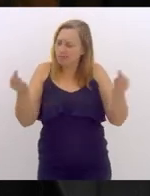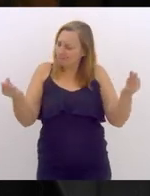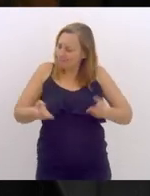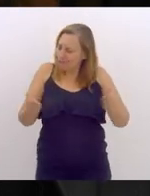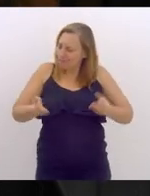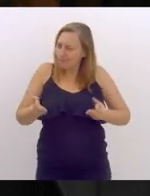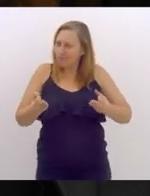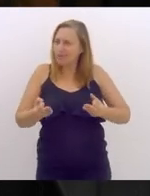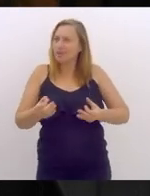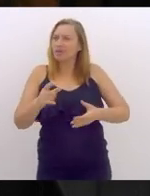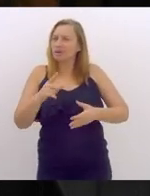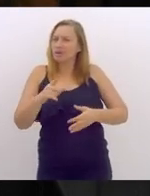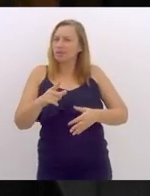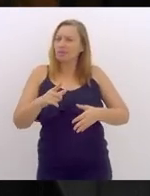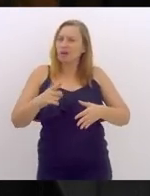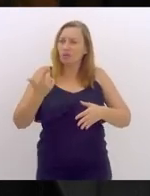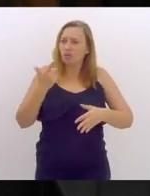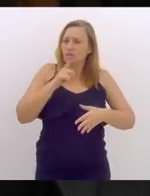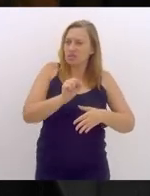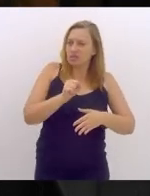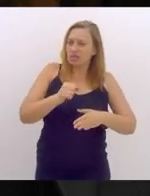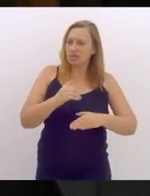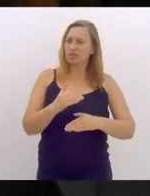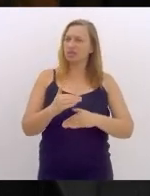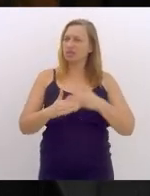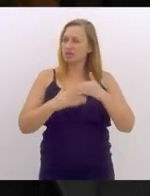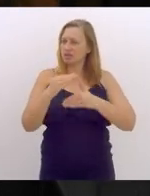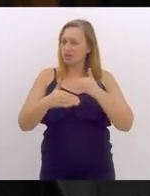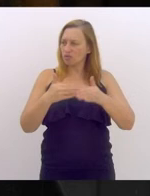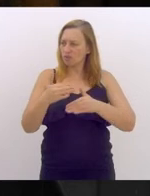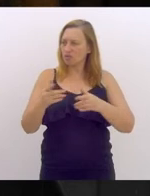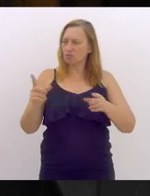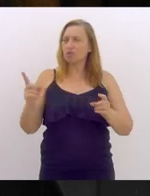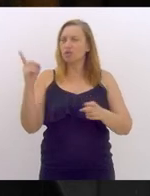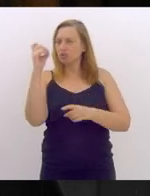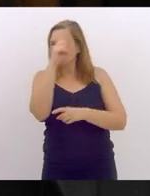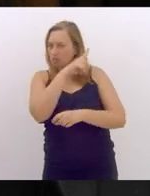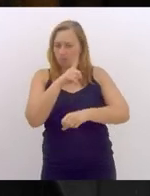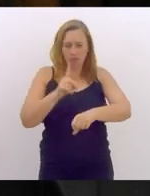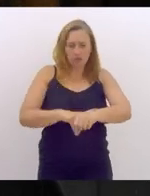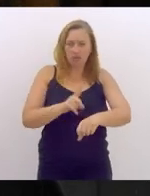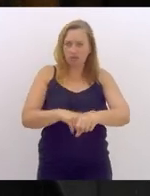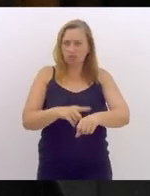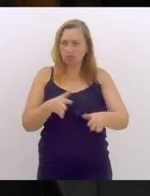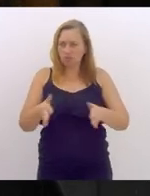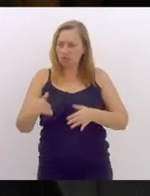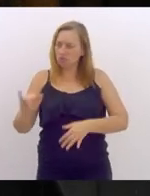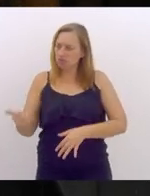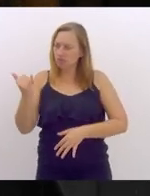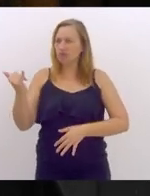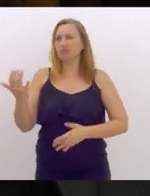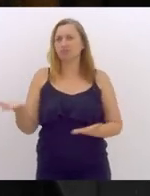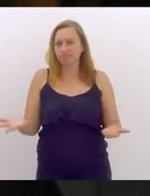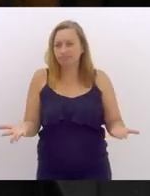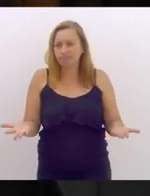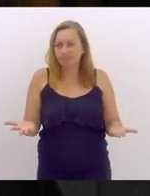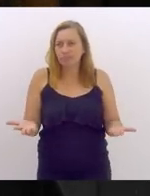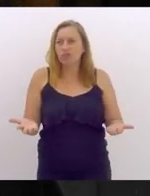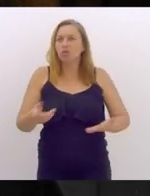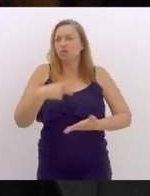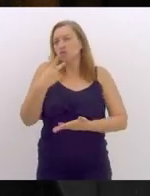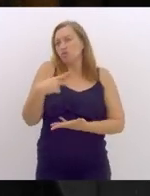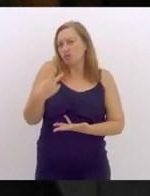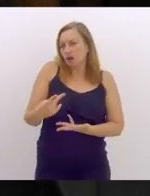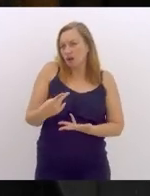enfrentar um período duro de estagnação e de inflação quando eu falo